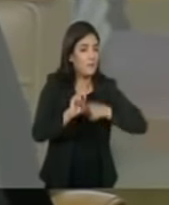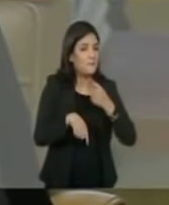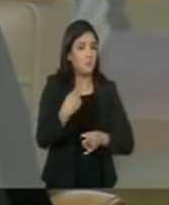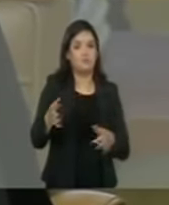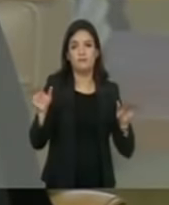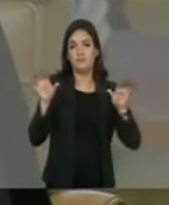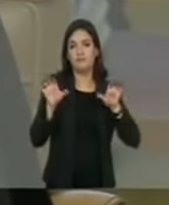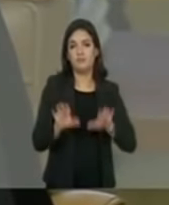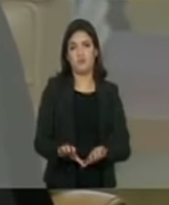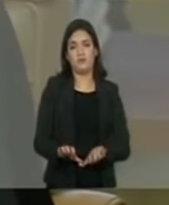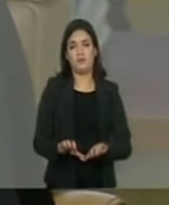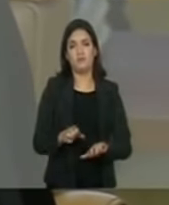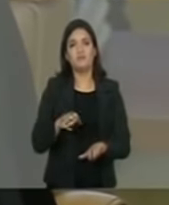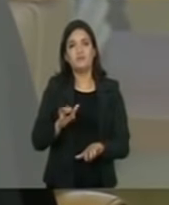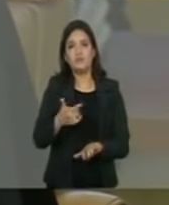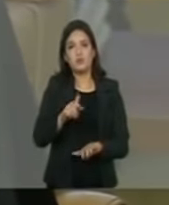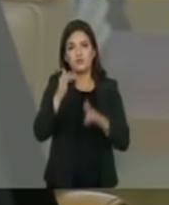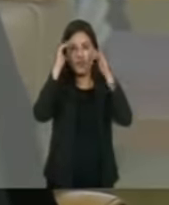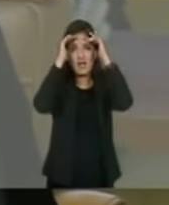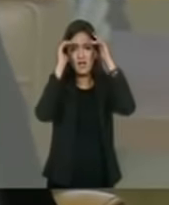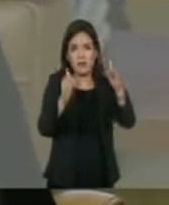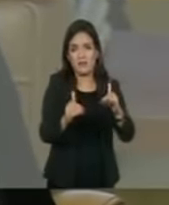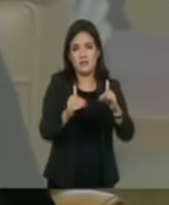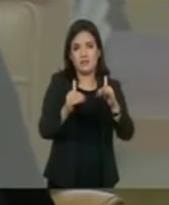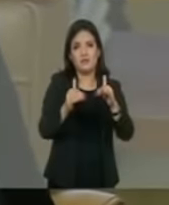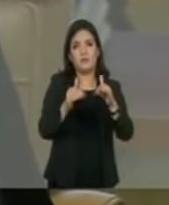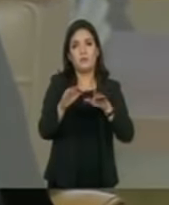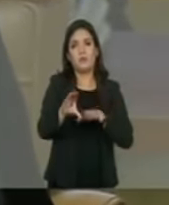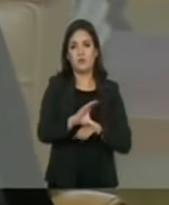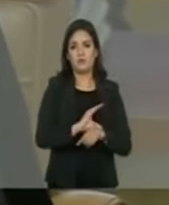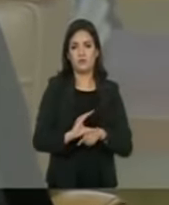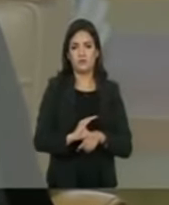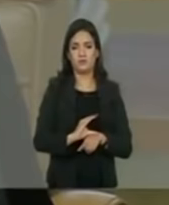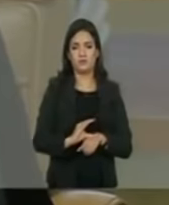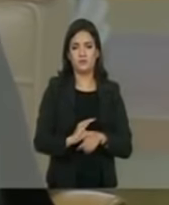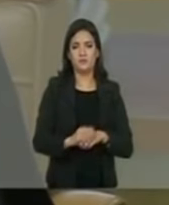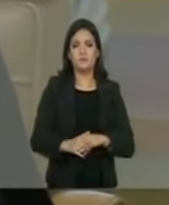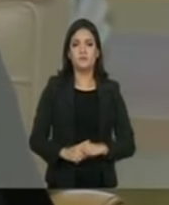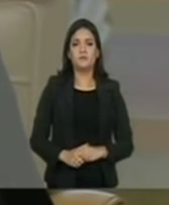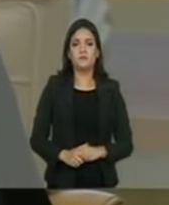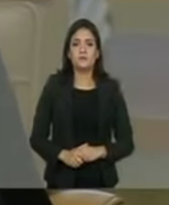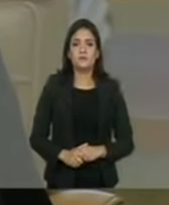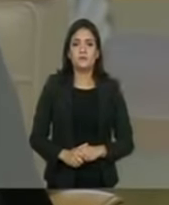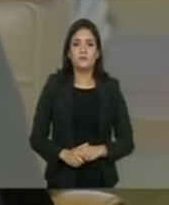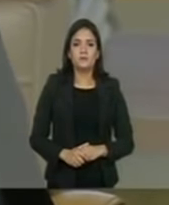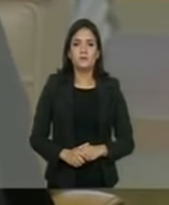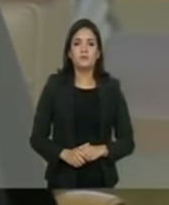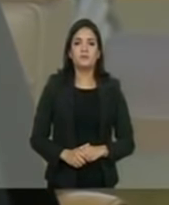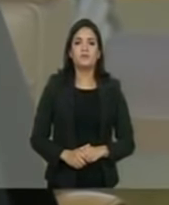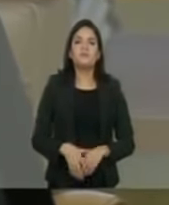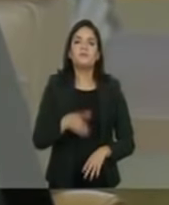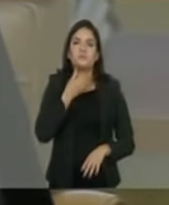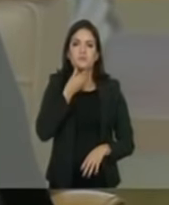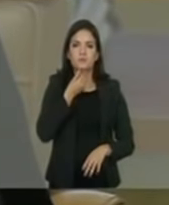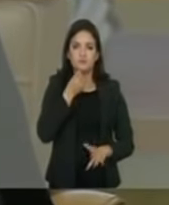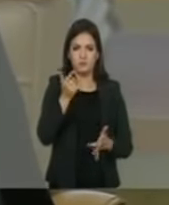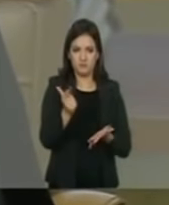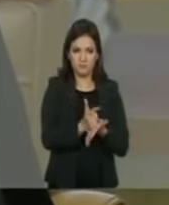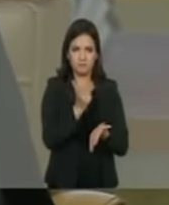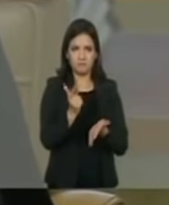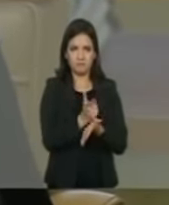infidelidade o texto da lei fundamental como adverte com o radiesse em a força normativa da constituição